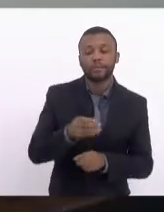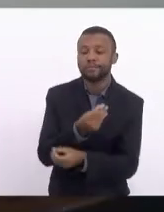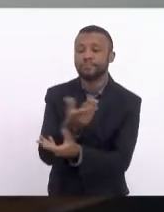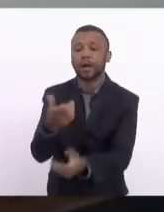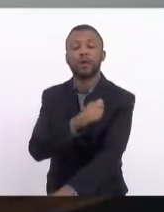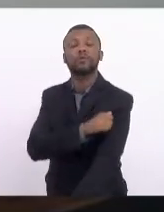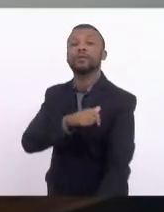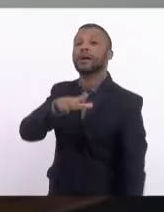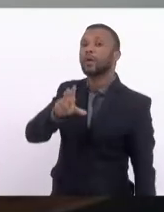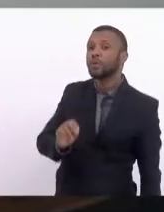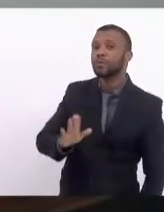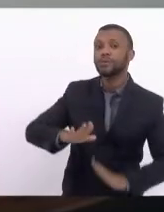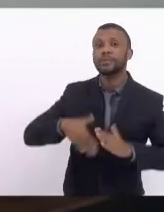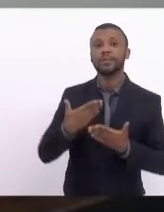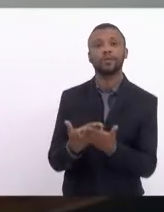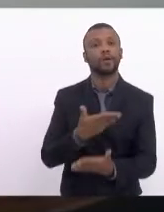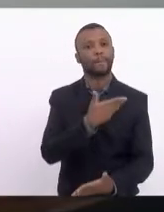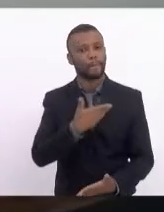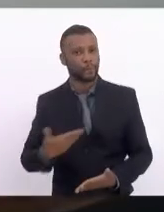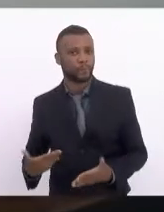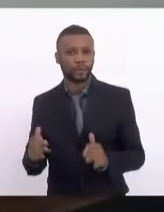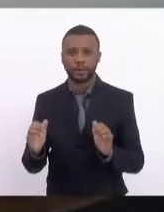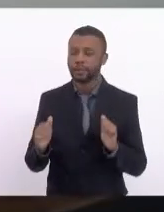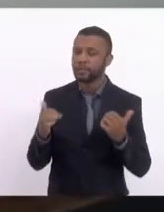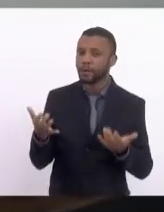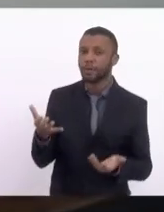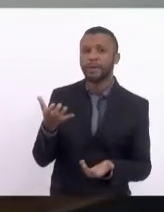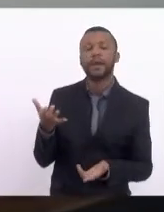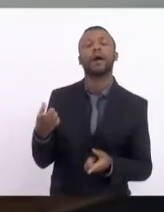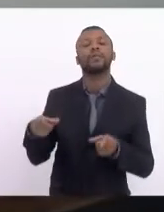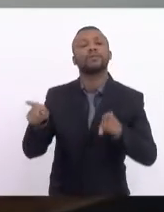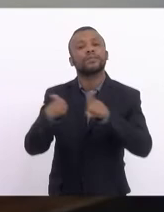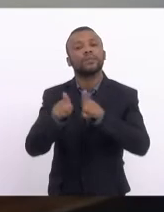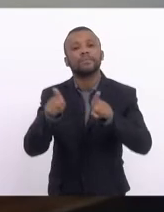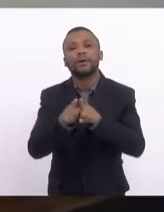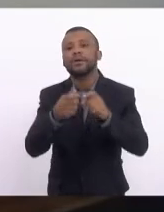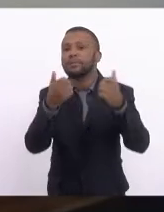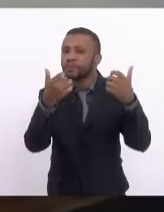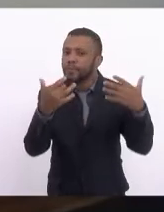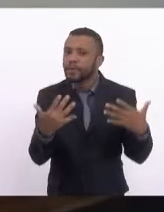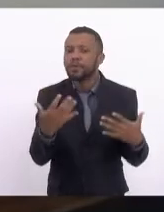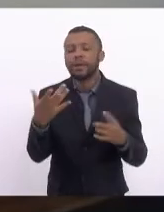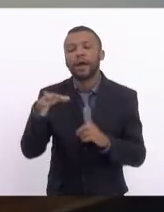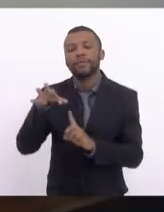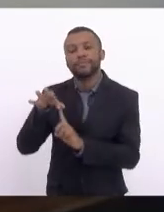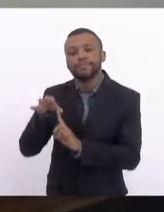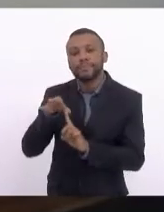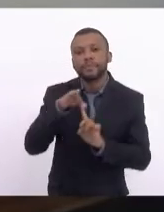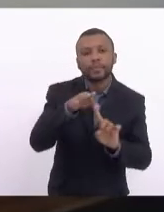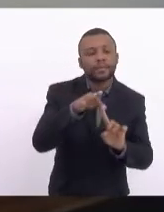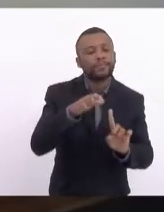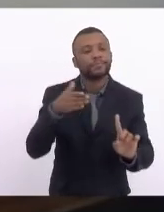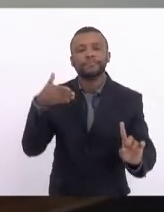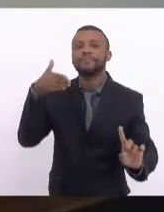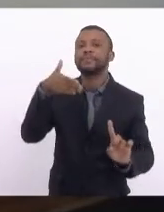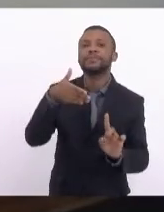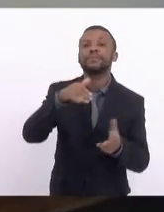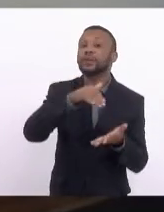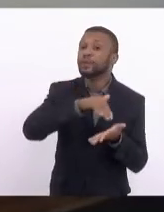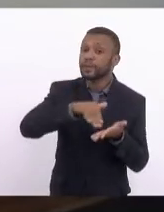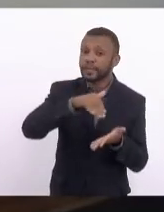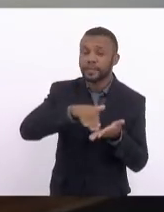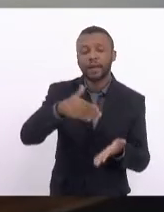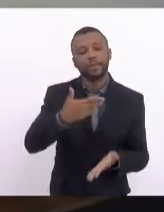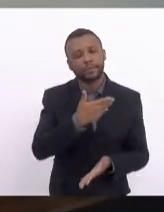das escolas públicas. Então, eu quero aqui dizer que também me dirigi ao secretário de